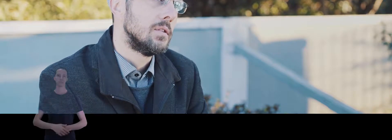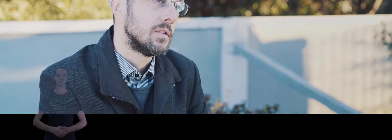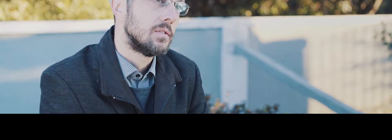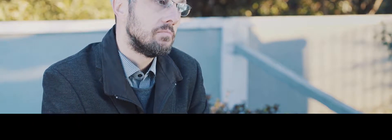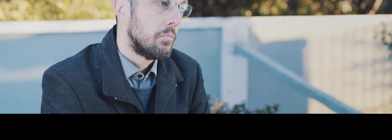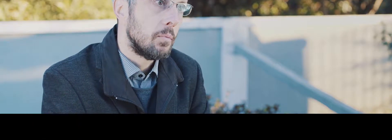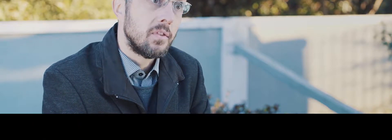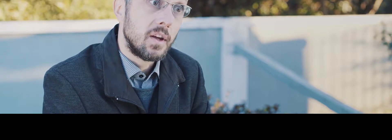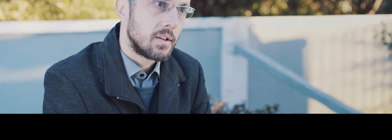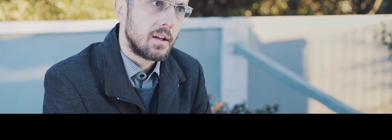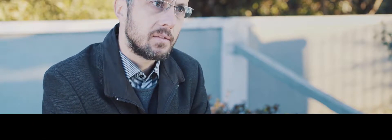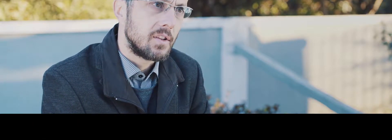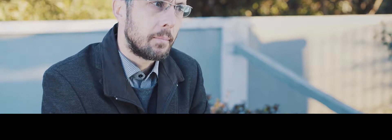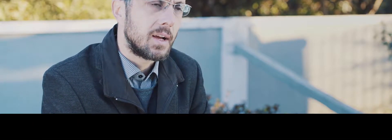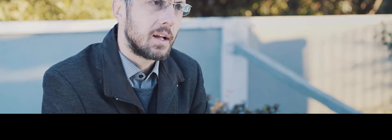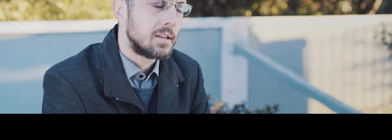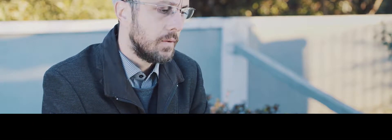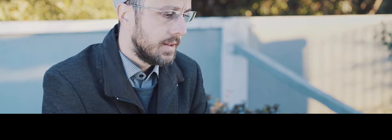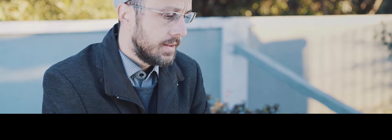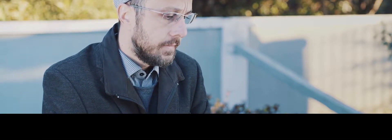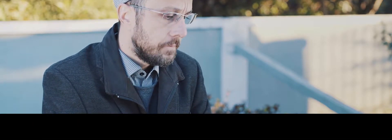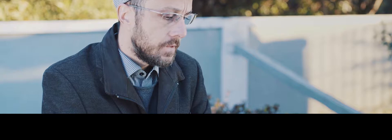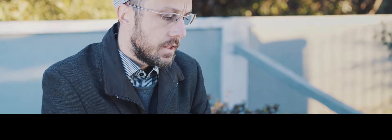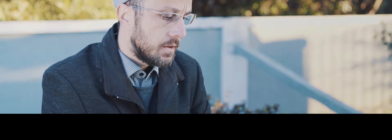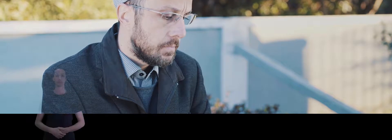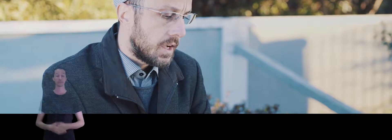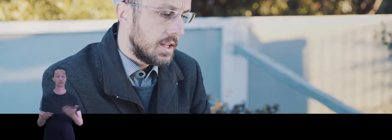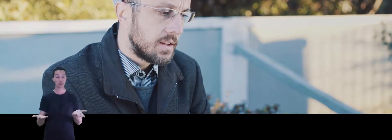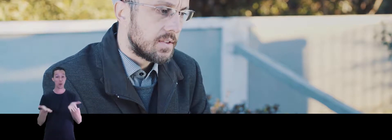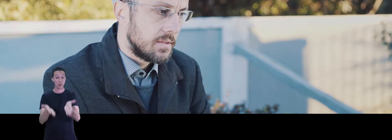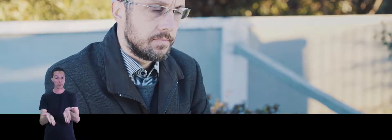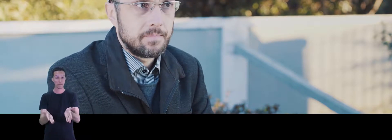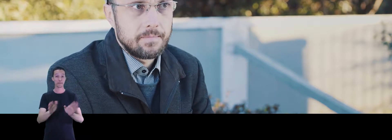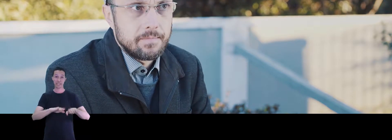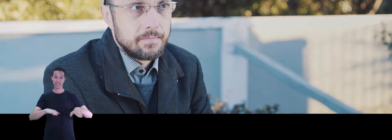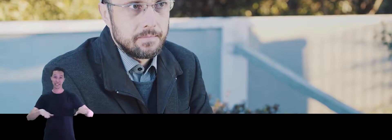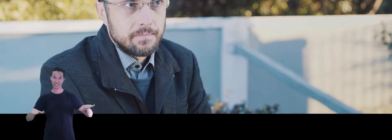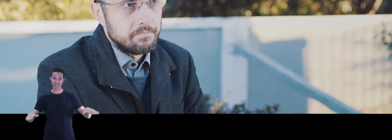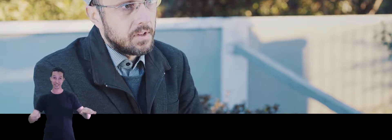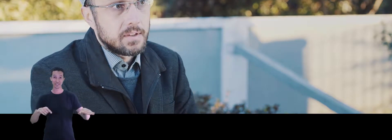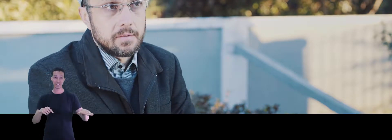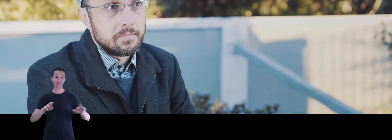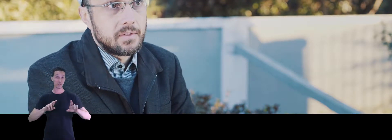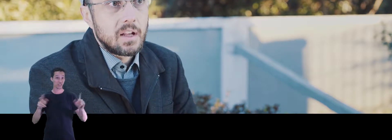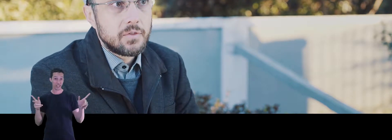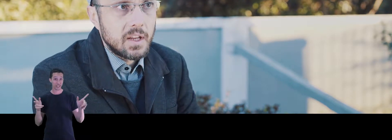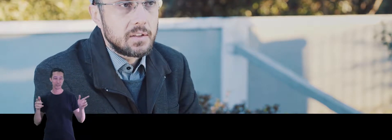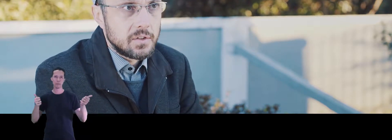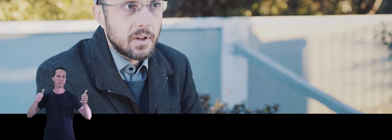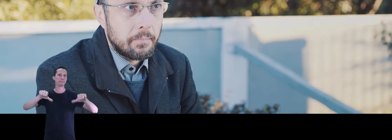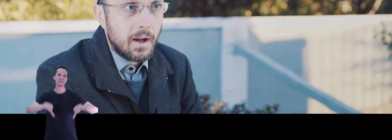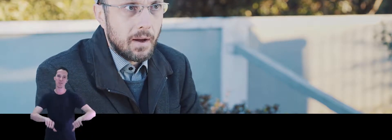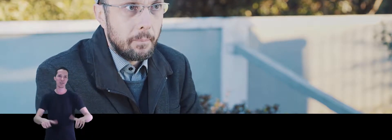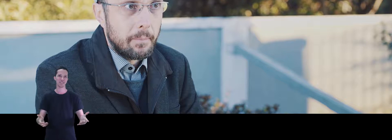e alguma vivência está sendo aplicada e tal. Para a criança, assim, se é